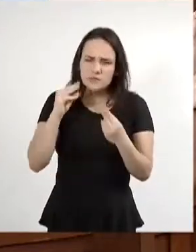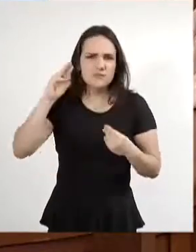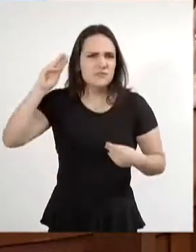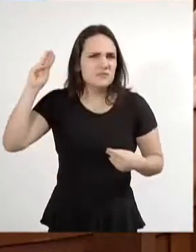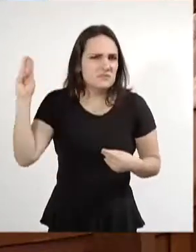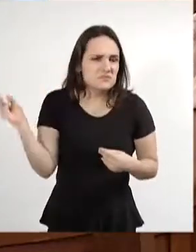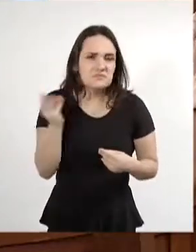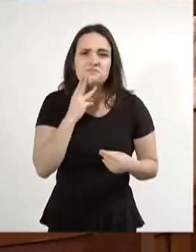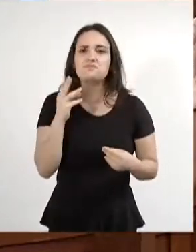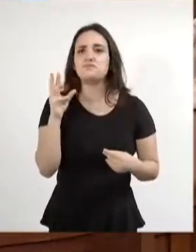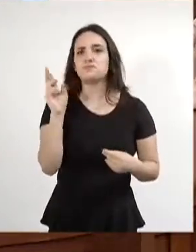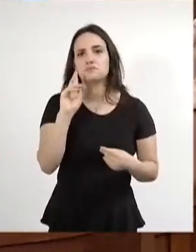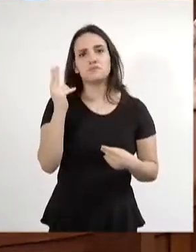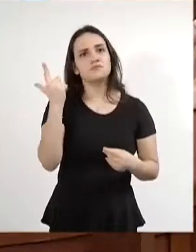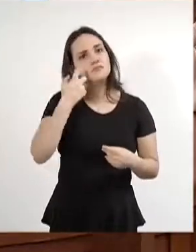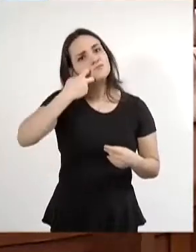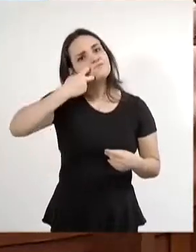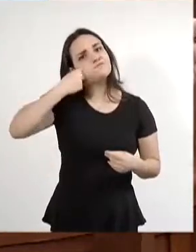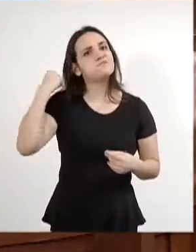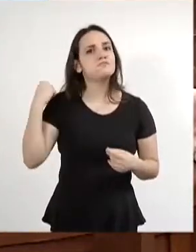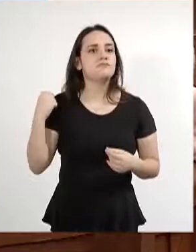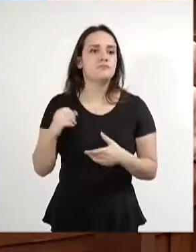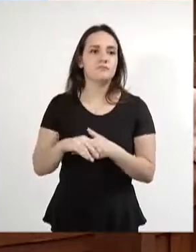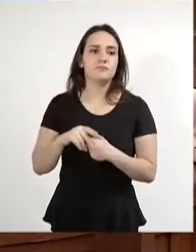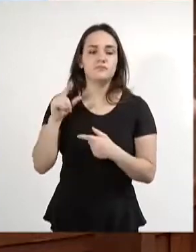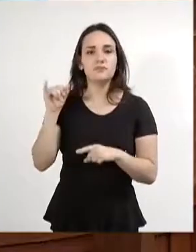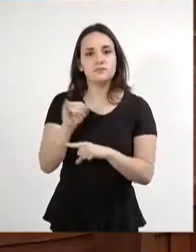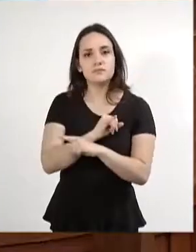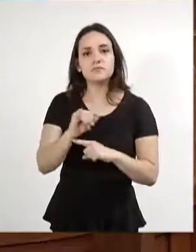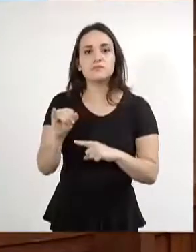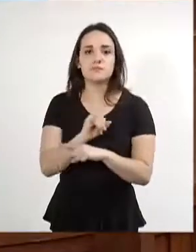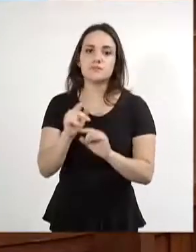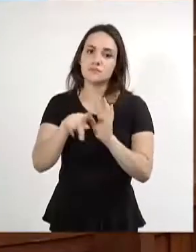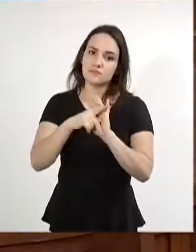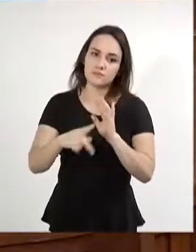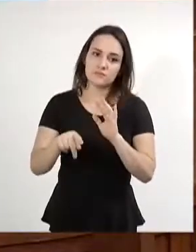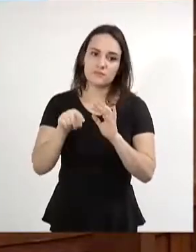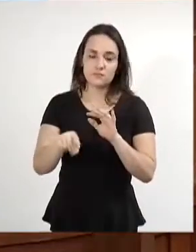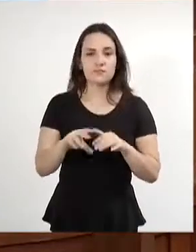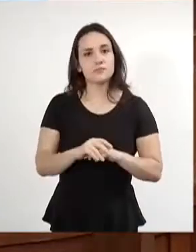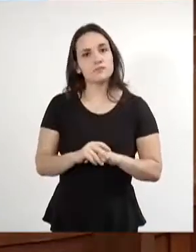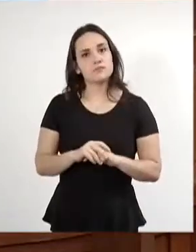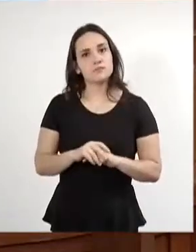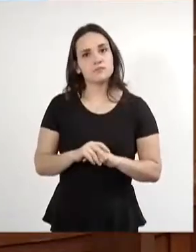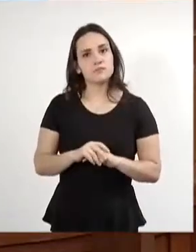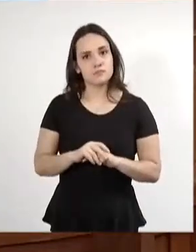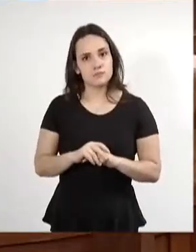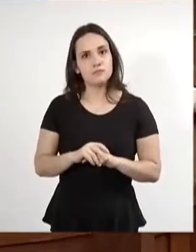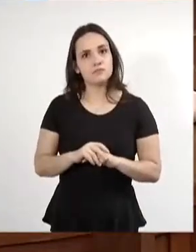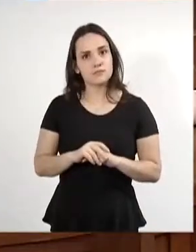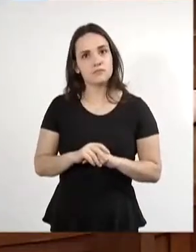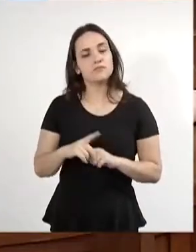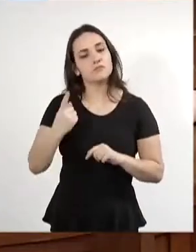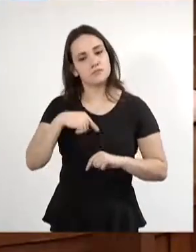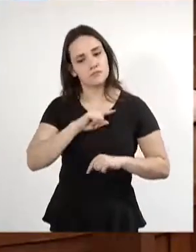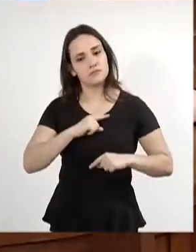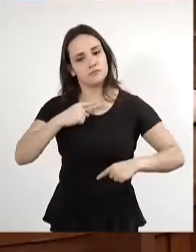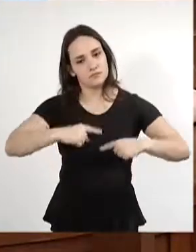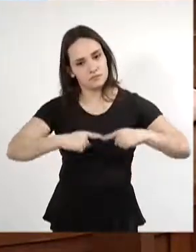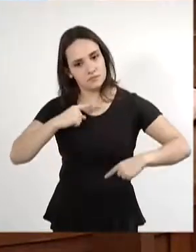de reais que são arrecadados com ações como esta. que nós estamos